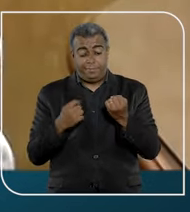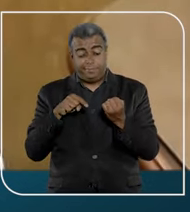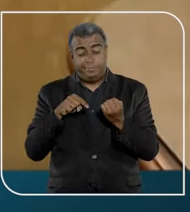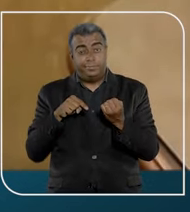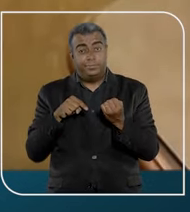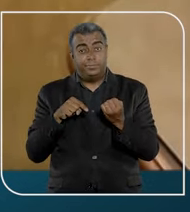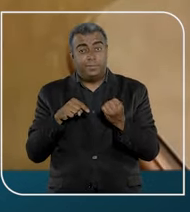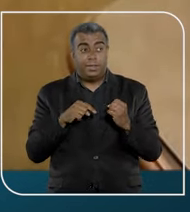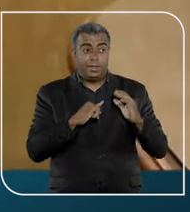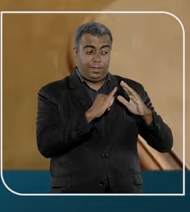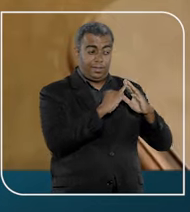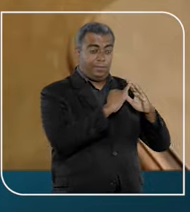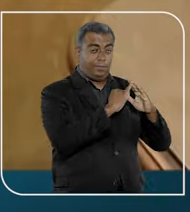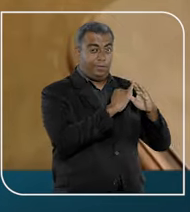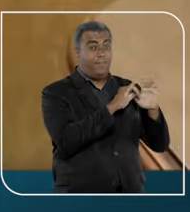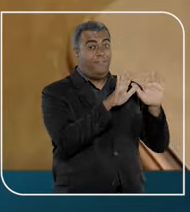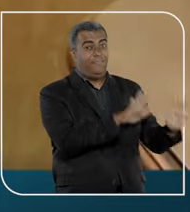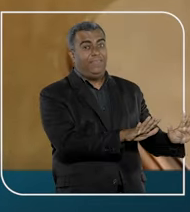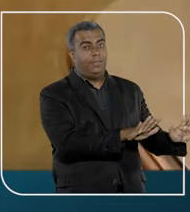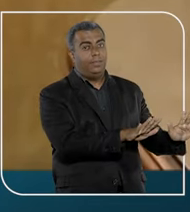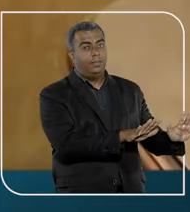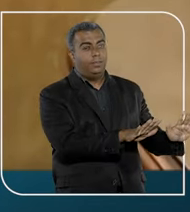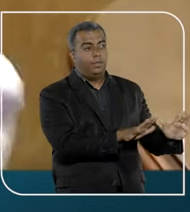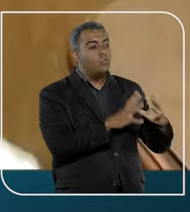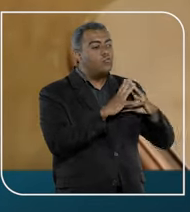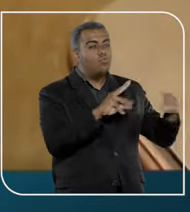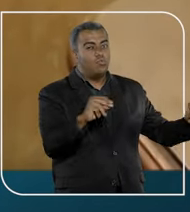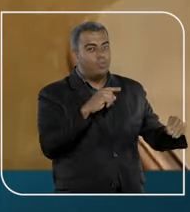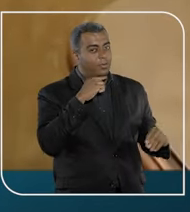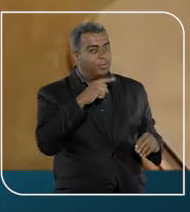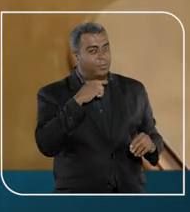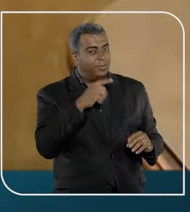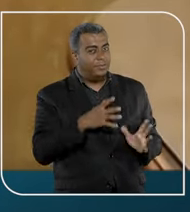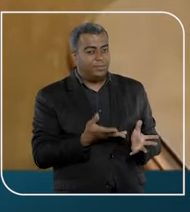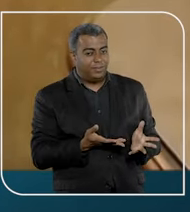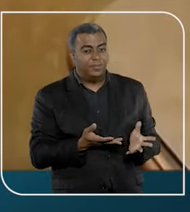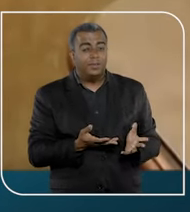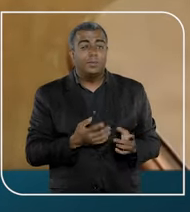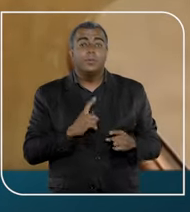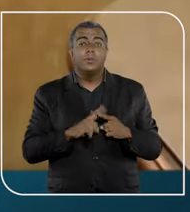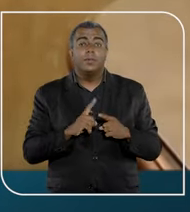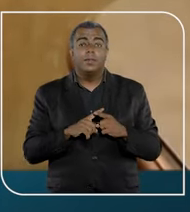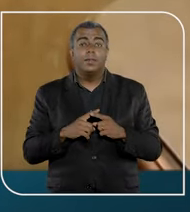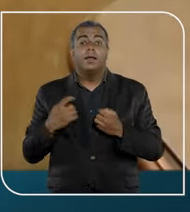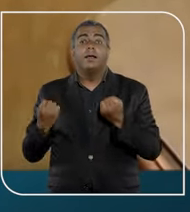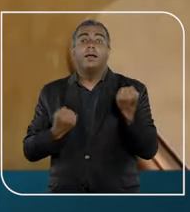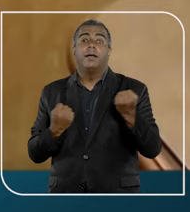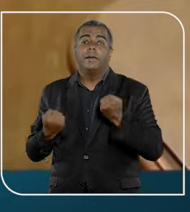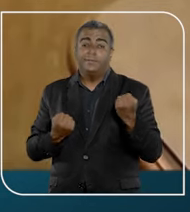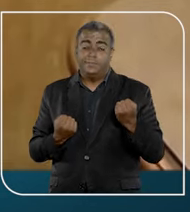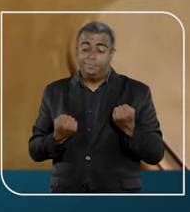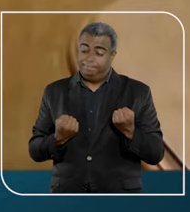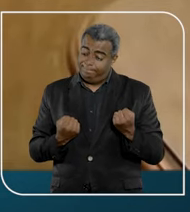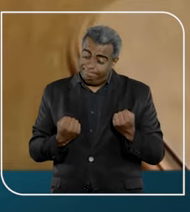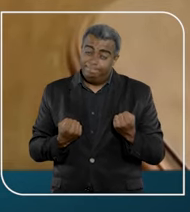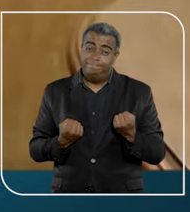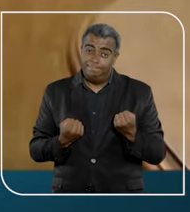O Pelo próprio pé de nome cor, né? diz, ele é imóvel, não dá para desaparecer.